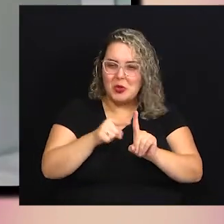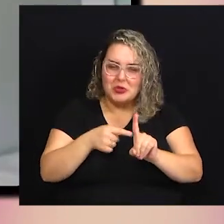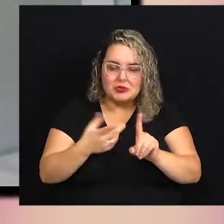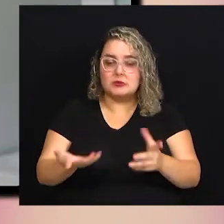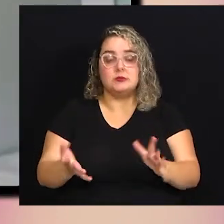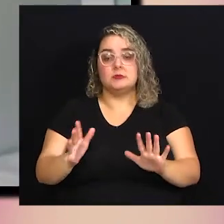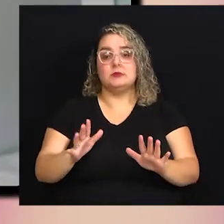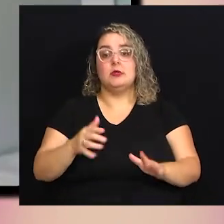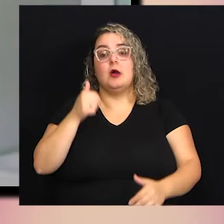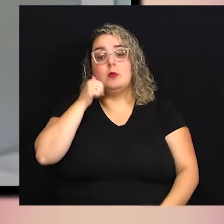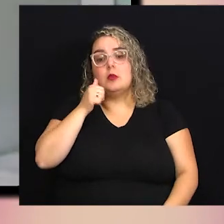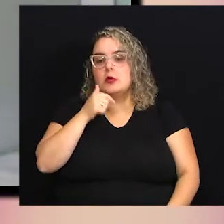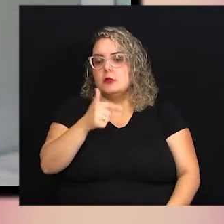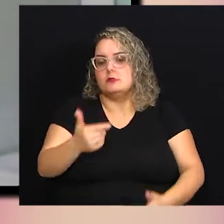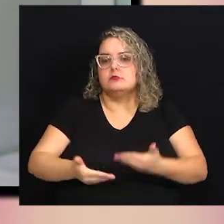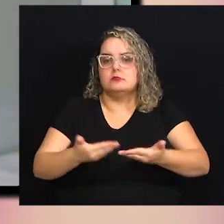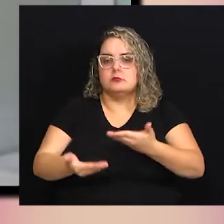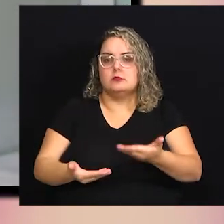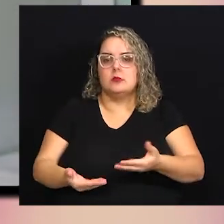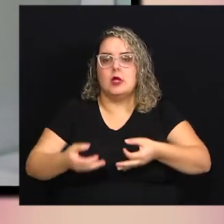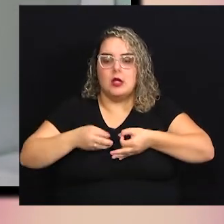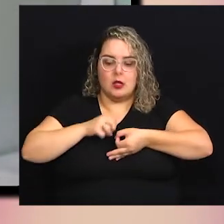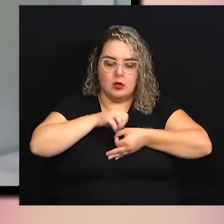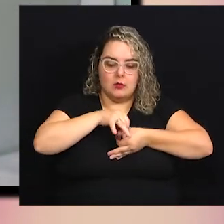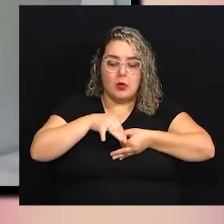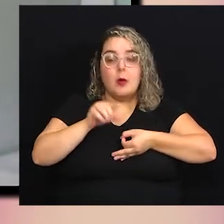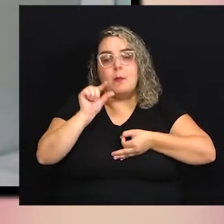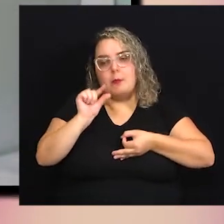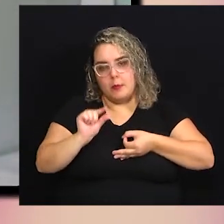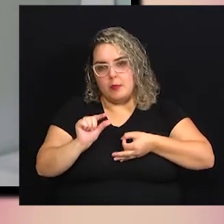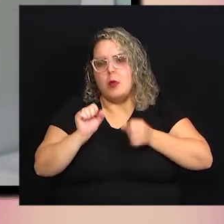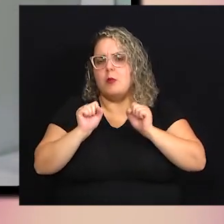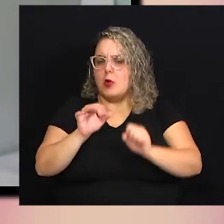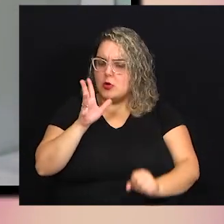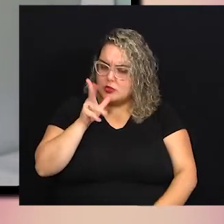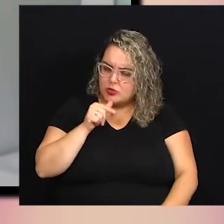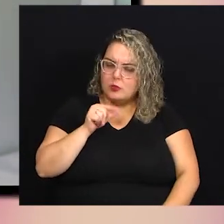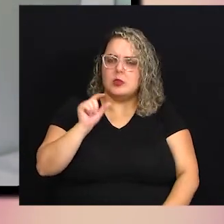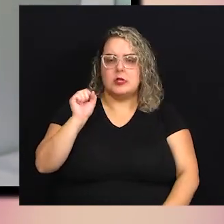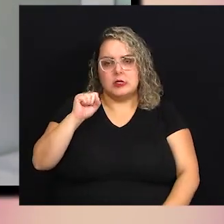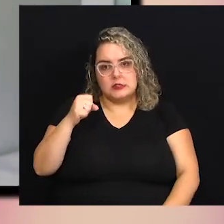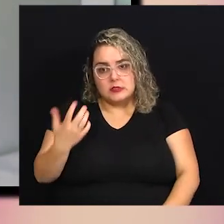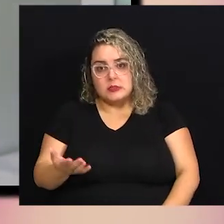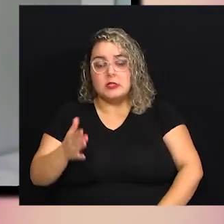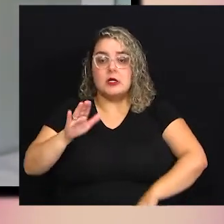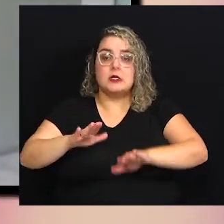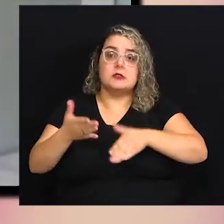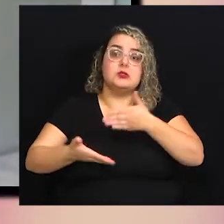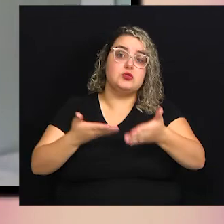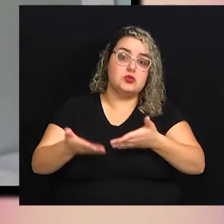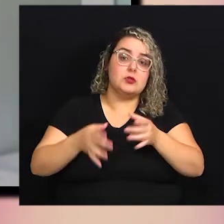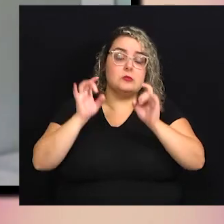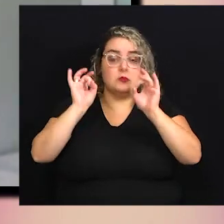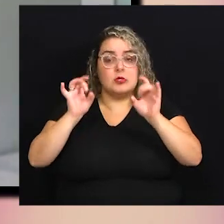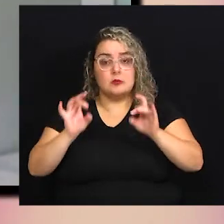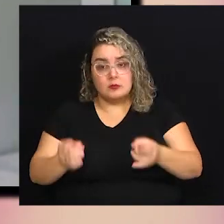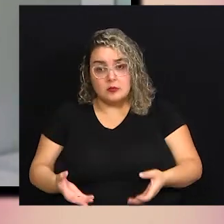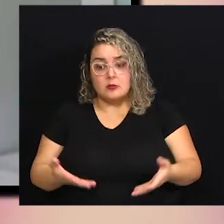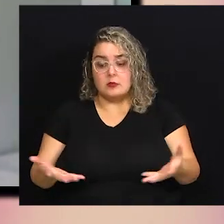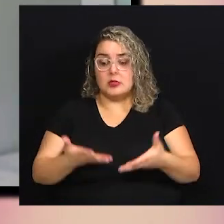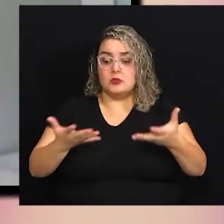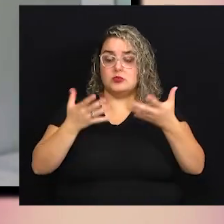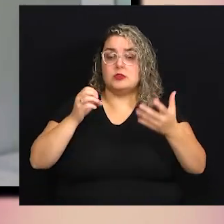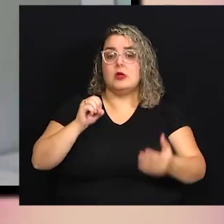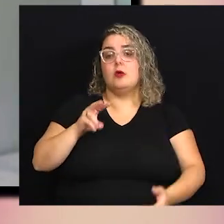essas mulheres, quando estão sem tratamento, às vezes elas ovulam menos. Então, podem demorar mais tempo, sim. Às vezes precisa de algum tratamento específico